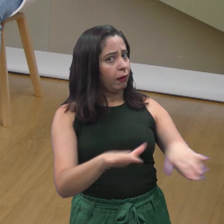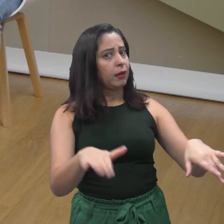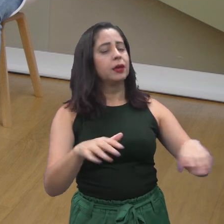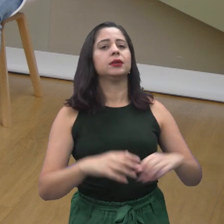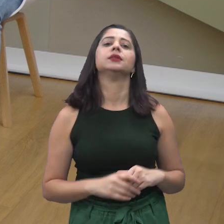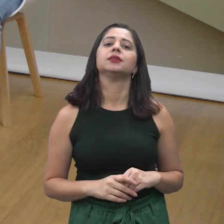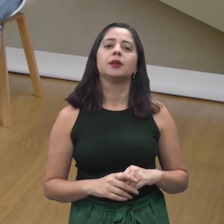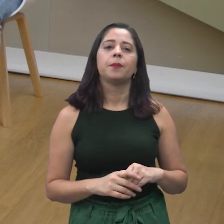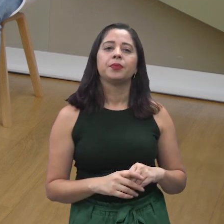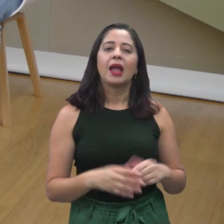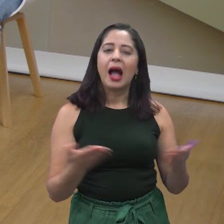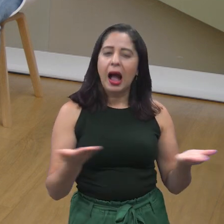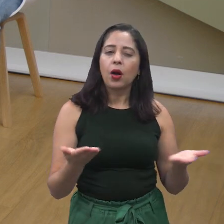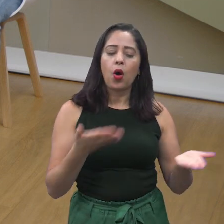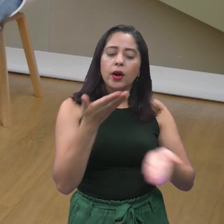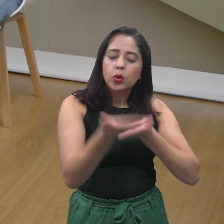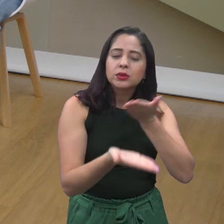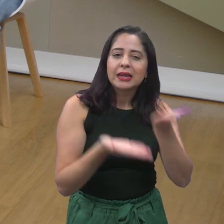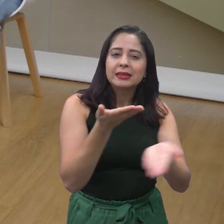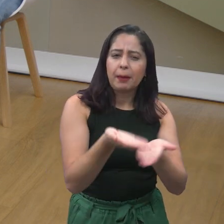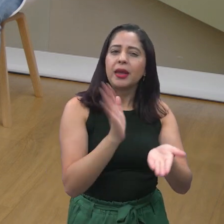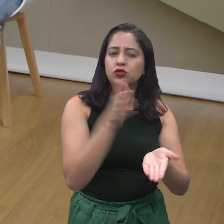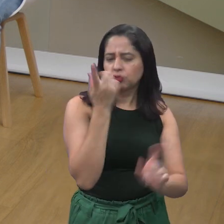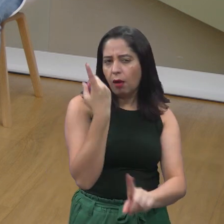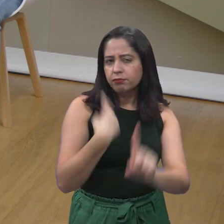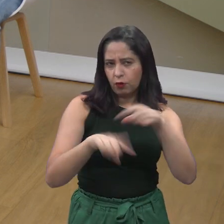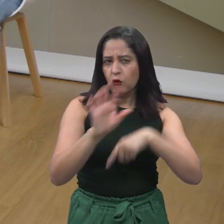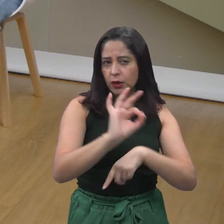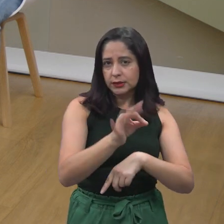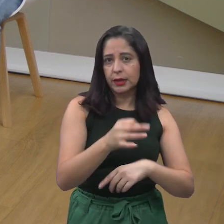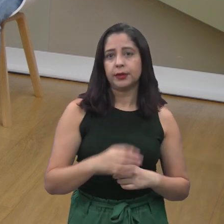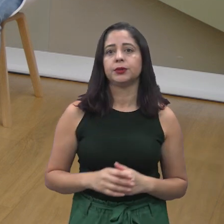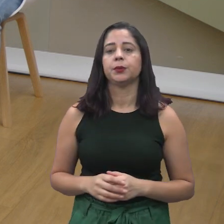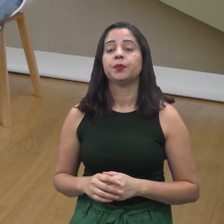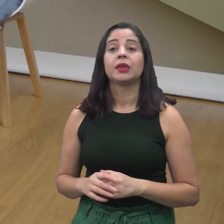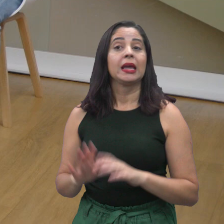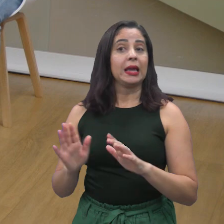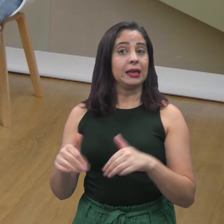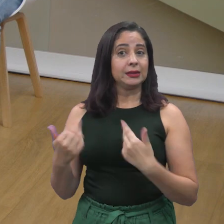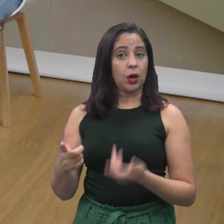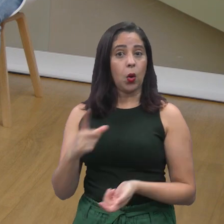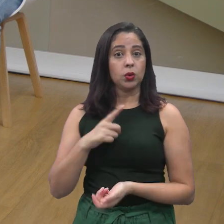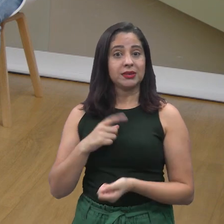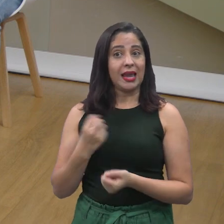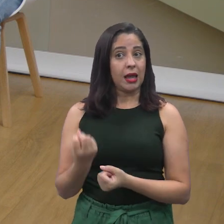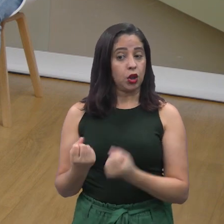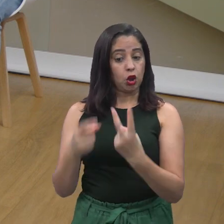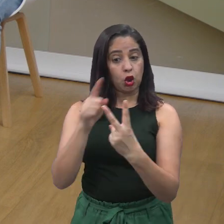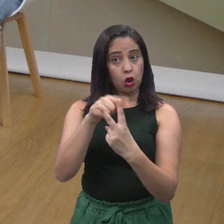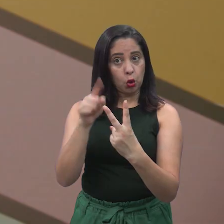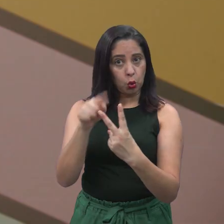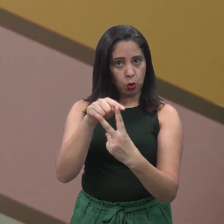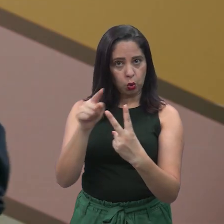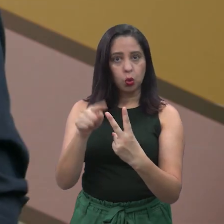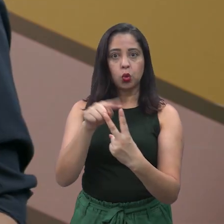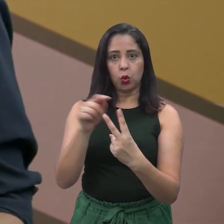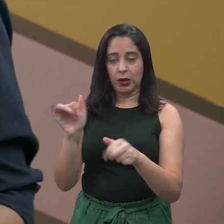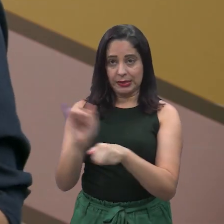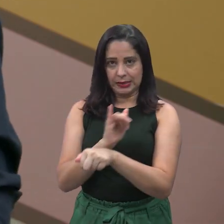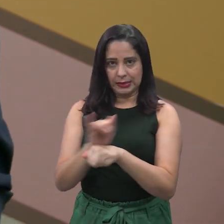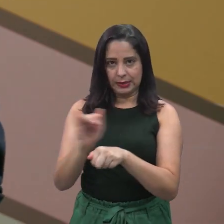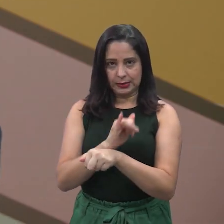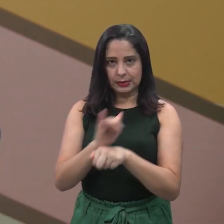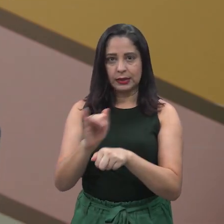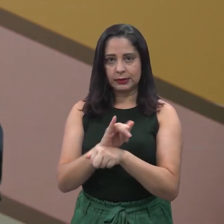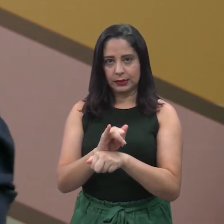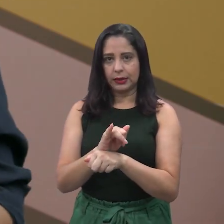assim? Eles avançaram muito nos últimos tempos. Na verdade, temos duas formas. Na verdade, tem a questão de resolver o problema do momento. Então, medicações todas,